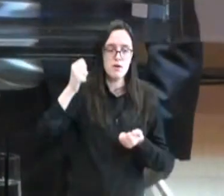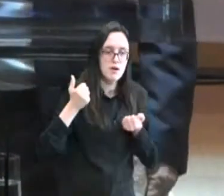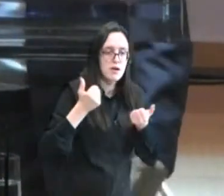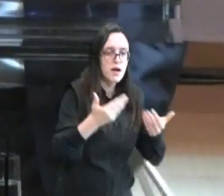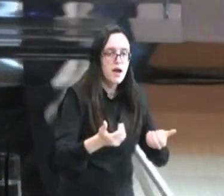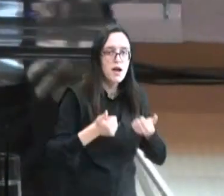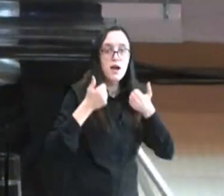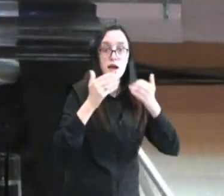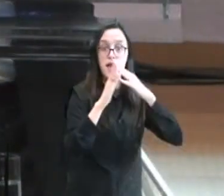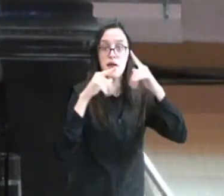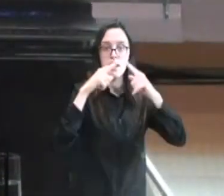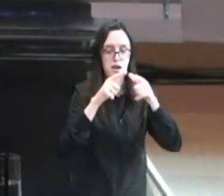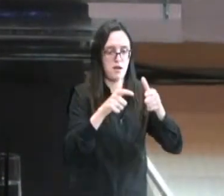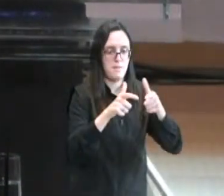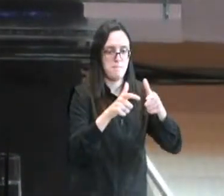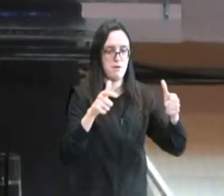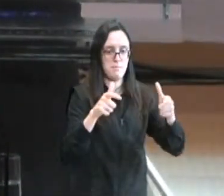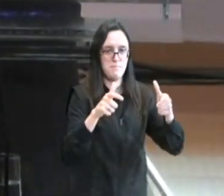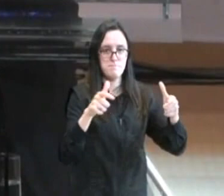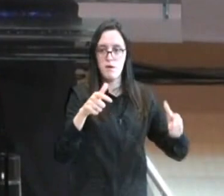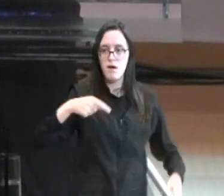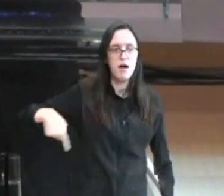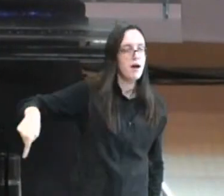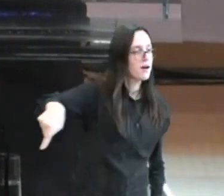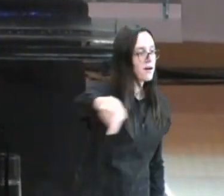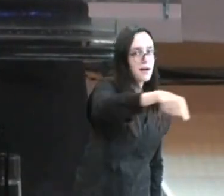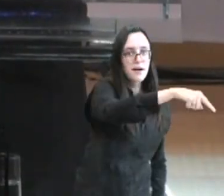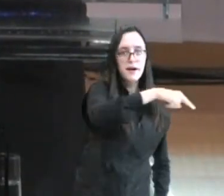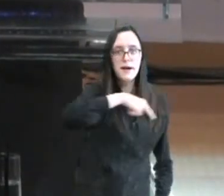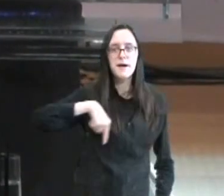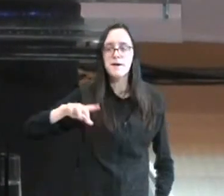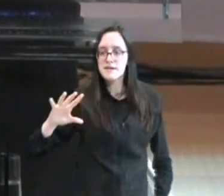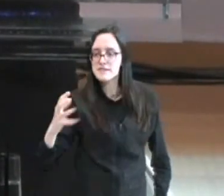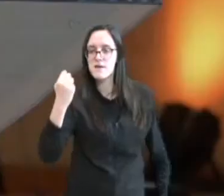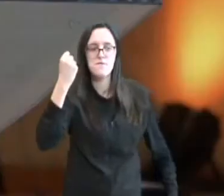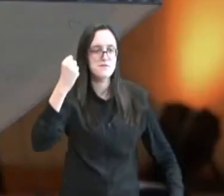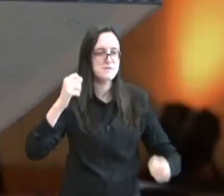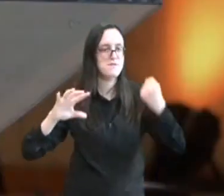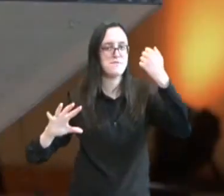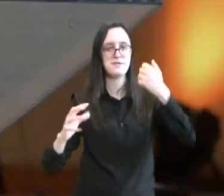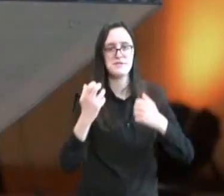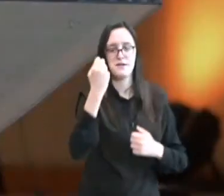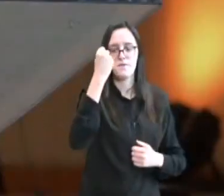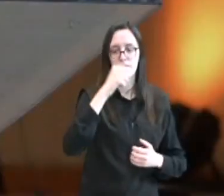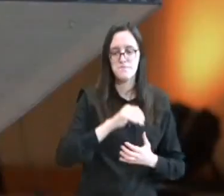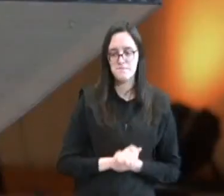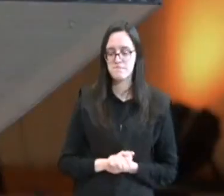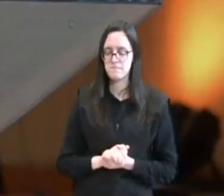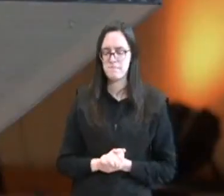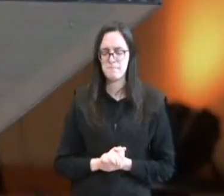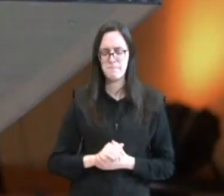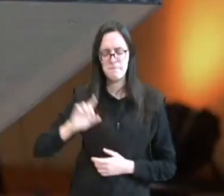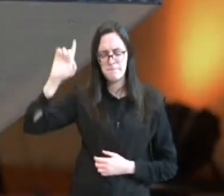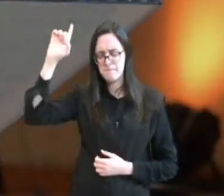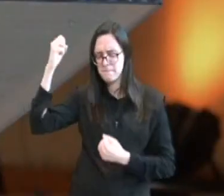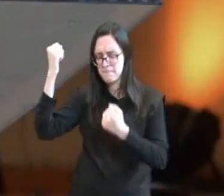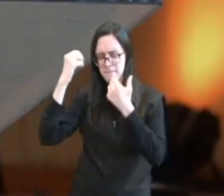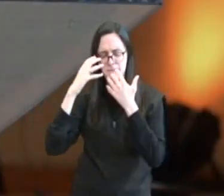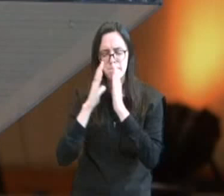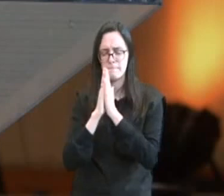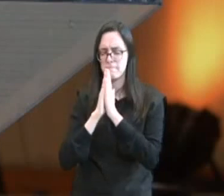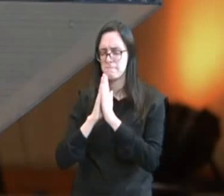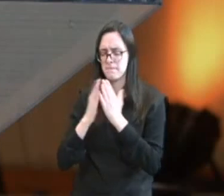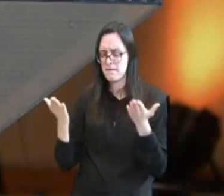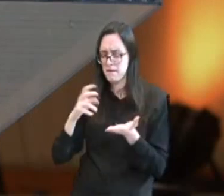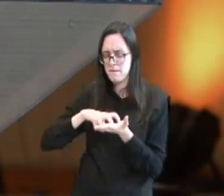à igreja aqueles que se haviam de salvar. Senhor, abençoa-nos, continua a abençoar-nos